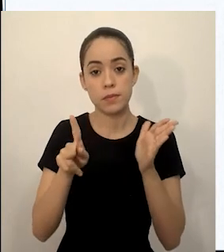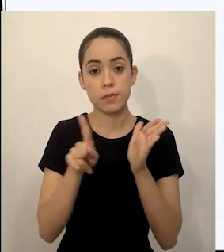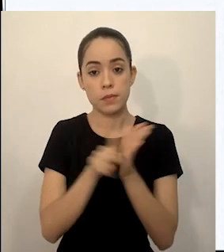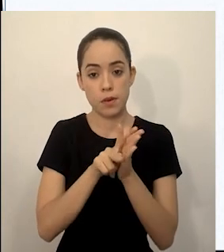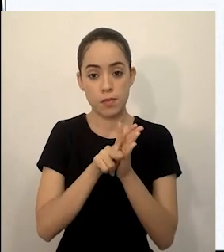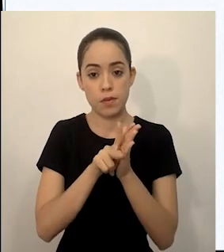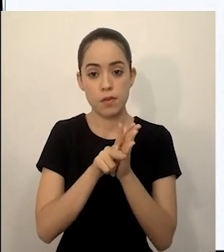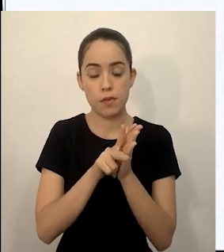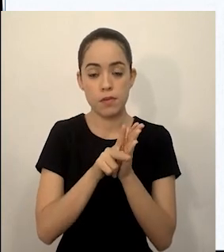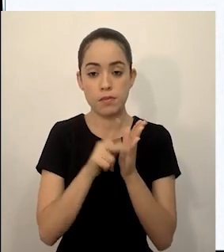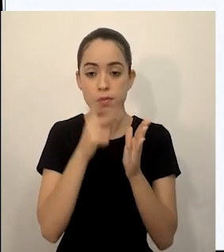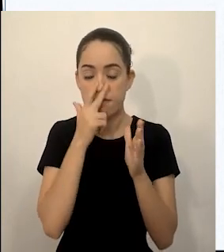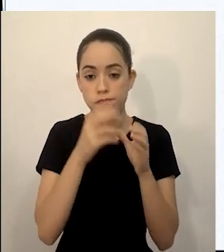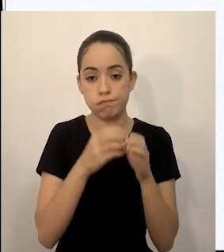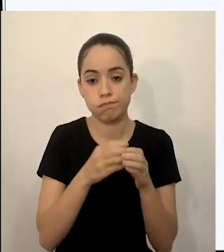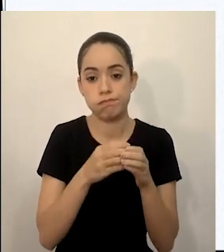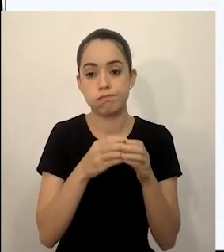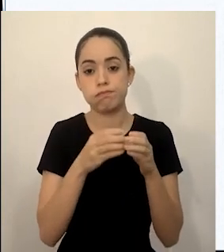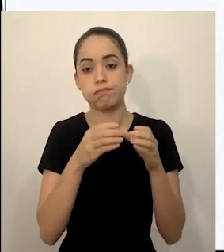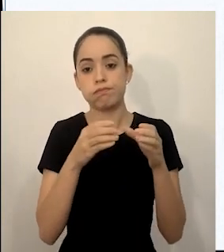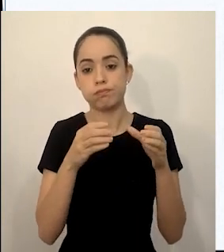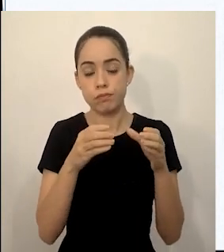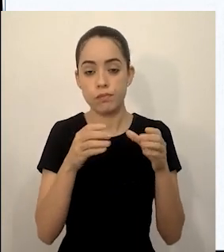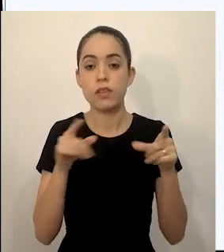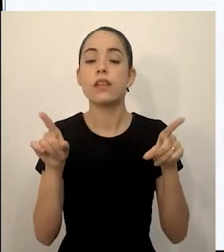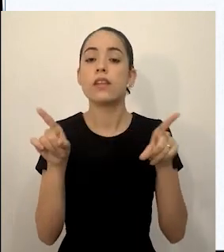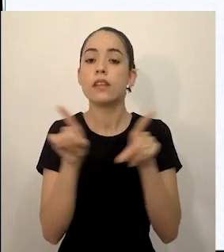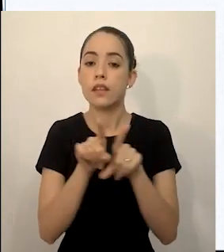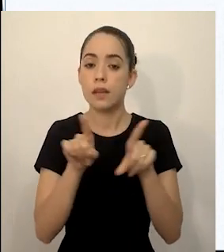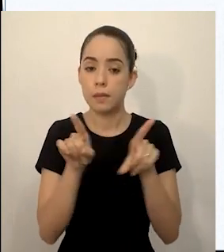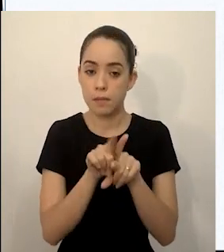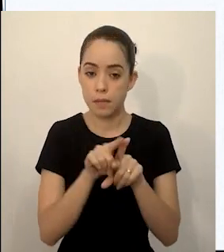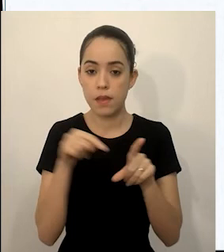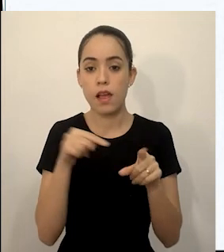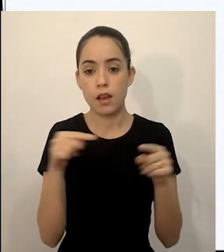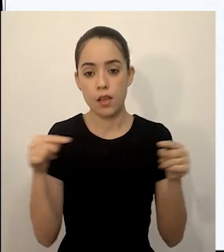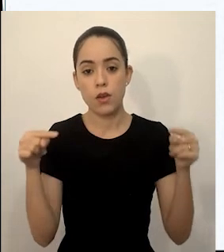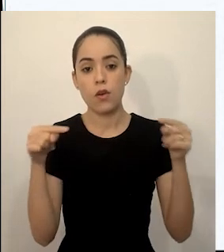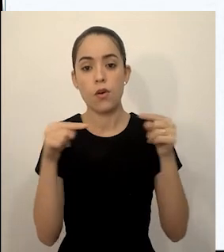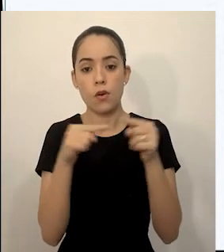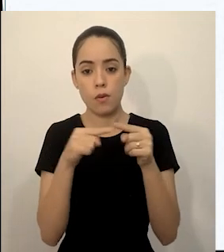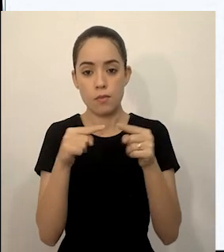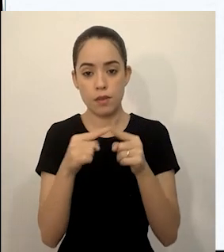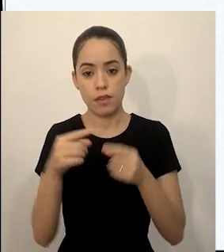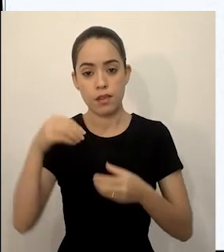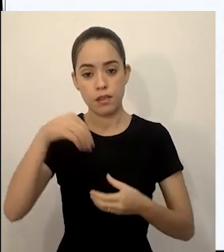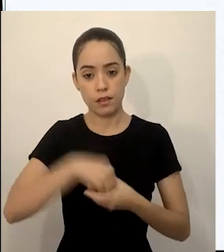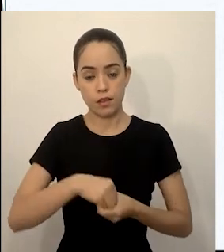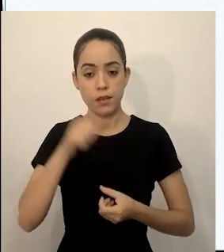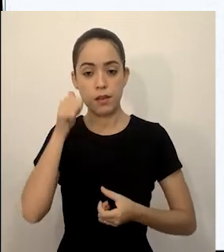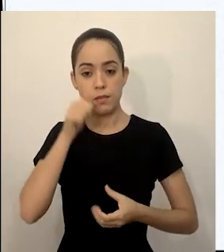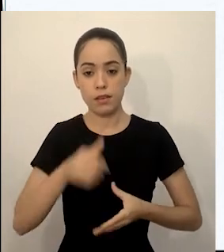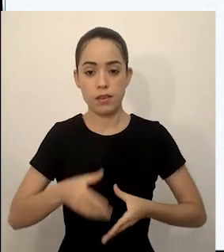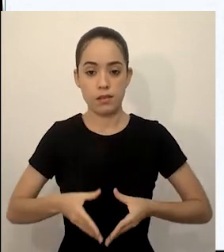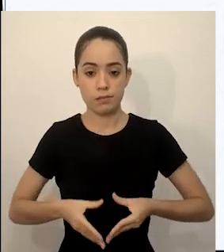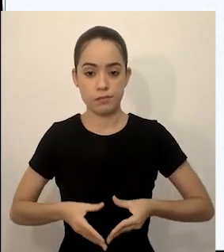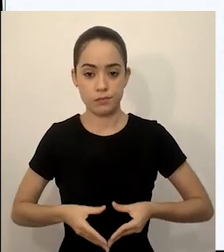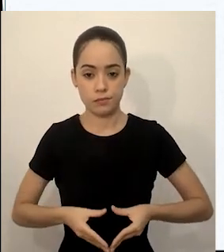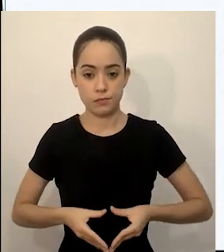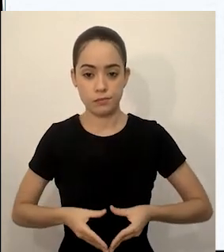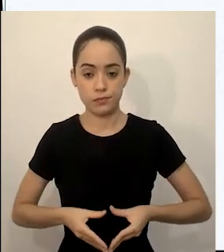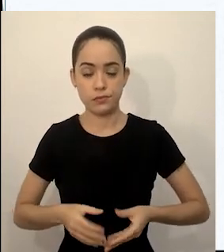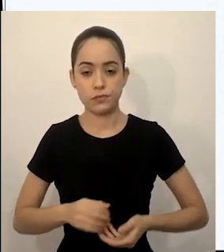de crescimento, que ainda estabelece-se durante a vida